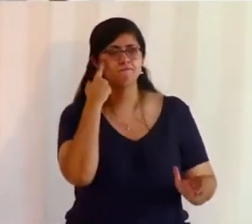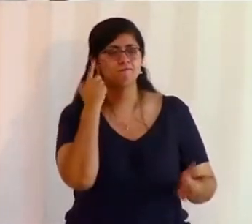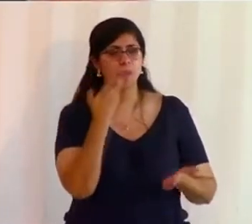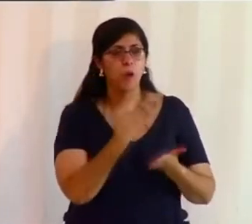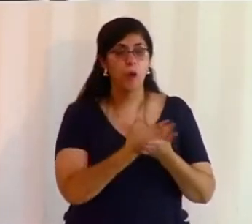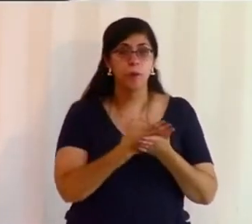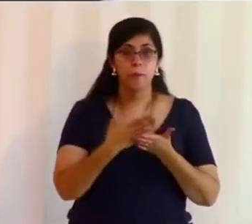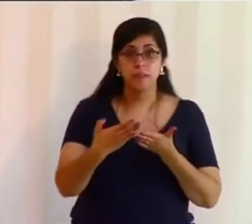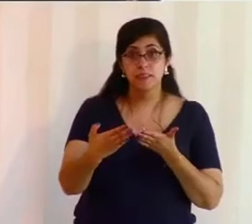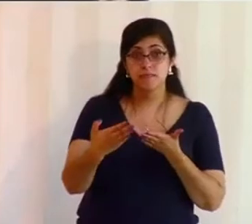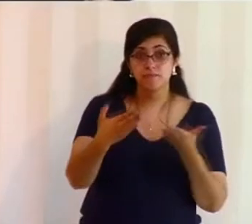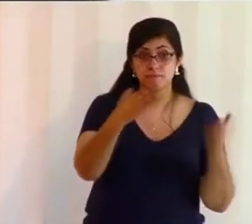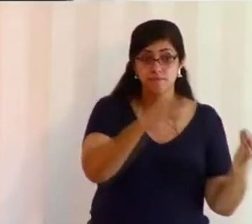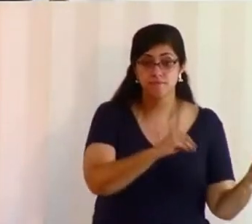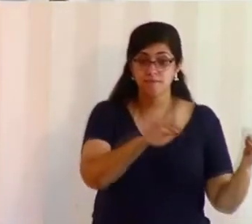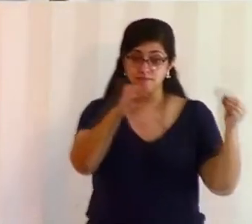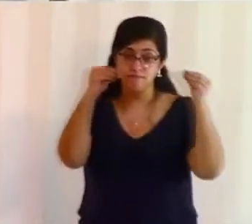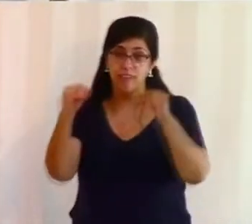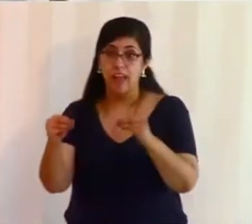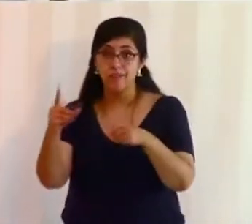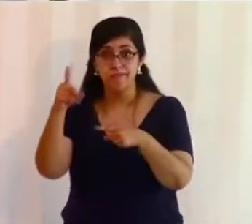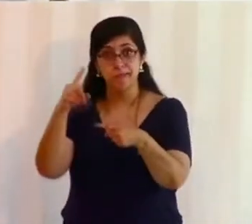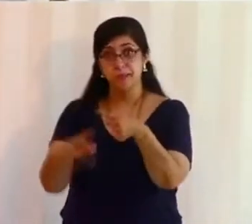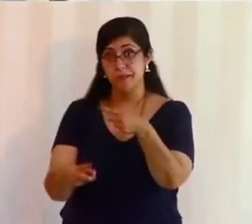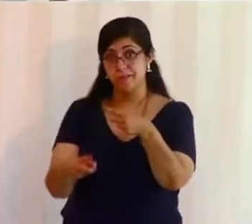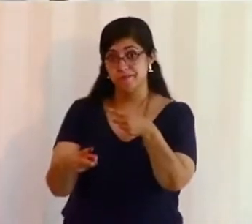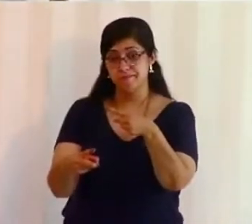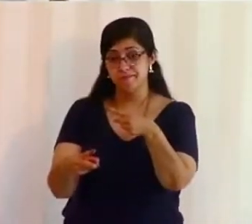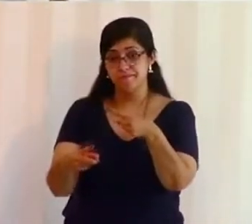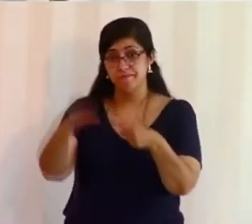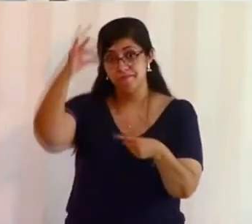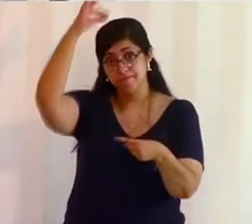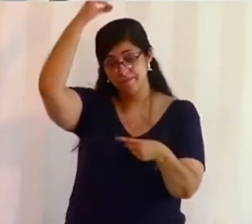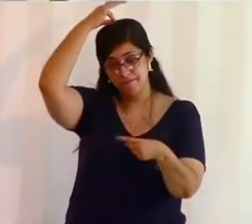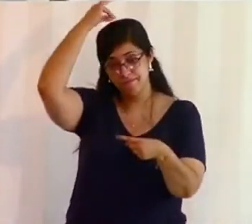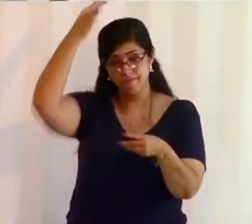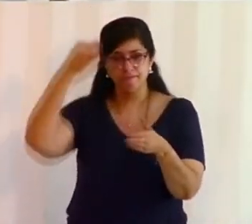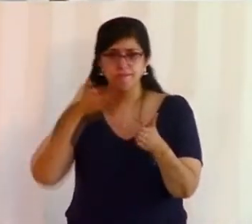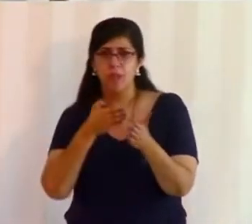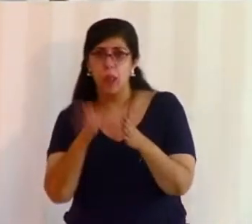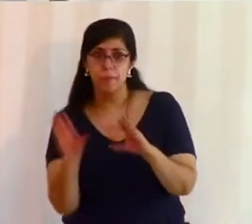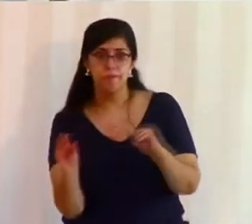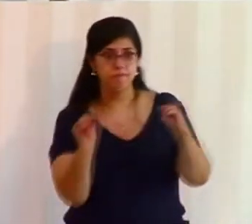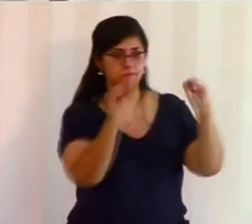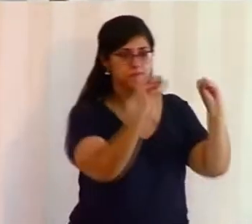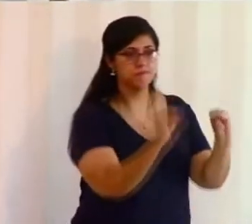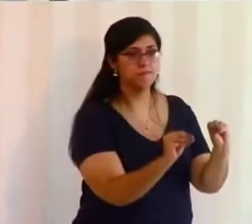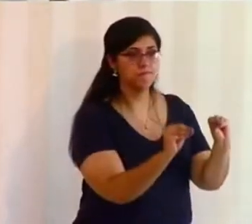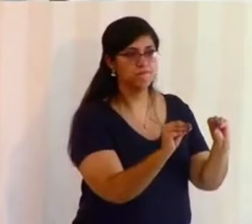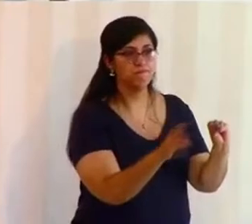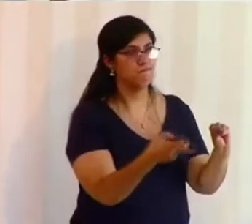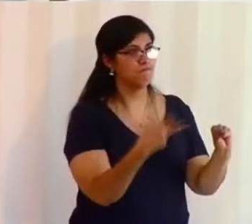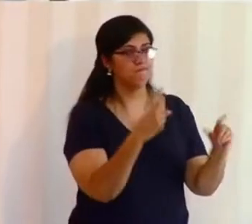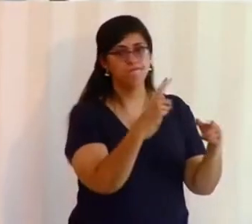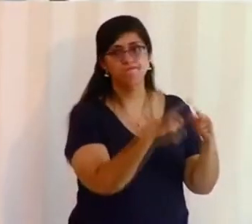o evangelho numa região, o Espírito Santo não deixa. Eles mudam a rota, o Espírito de Jesus não